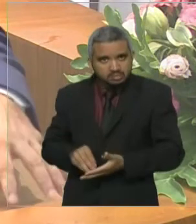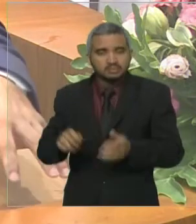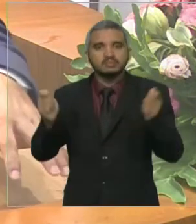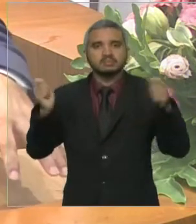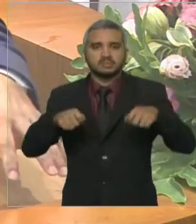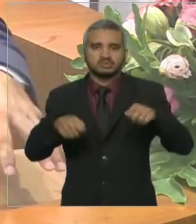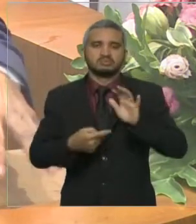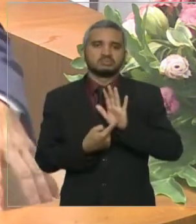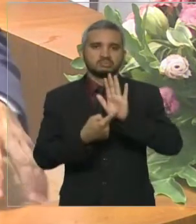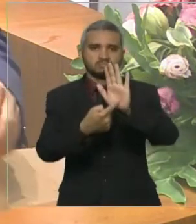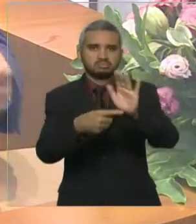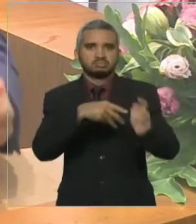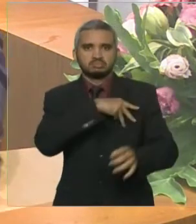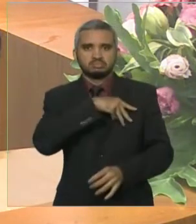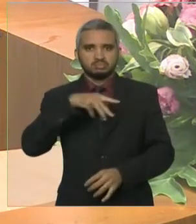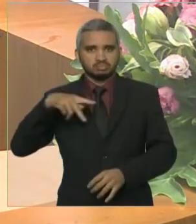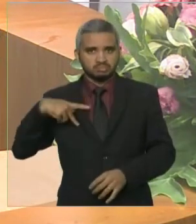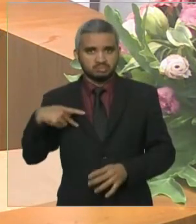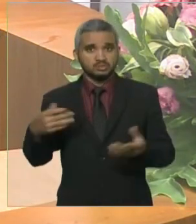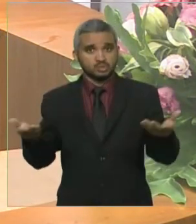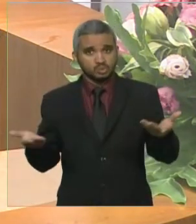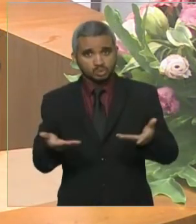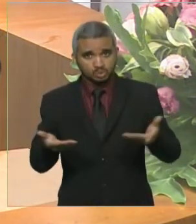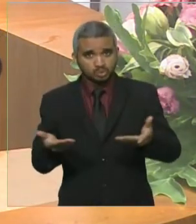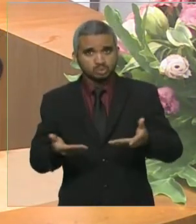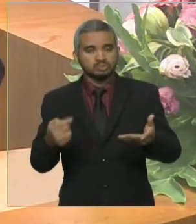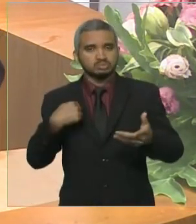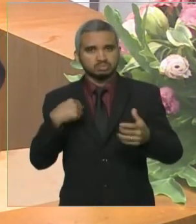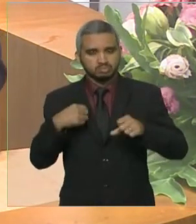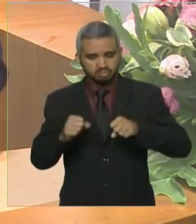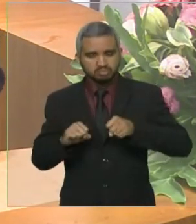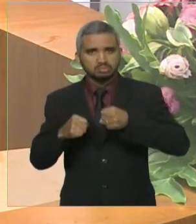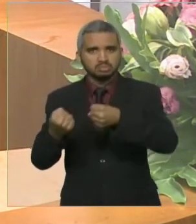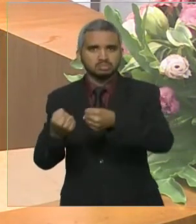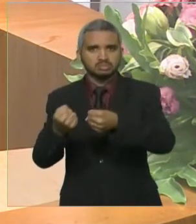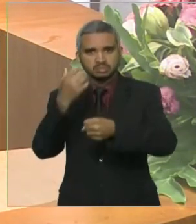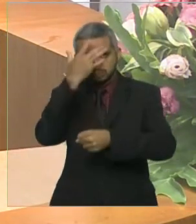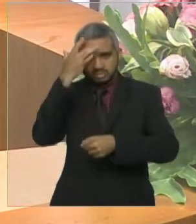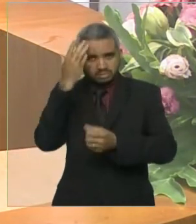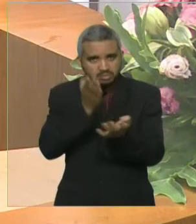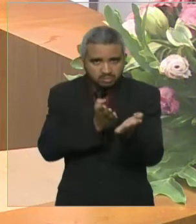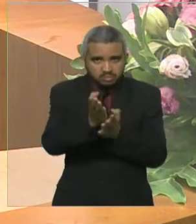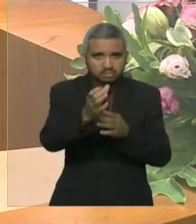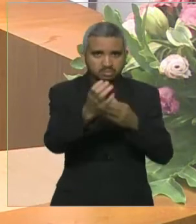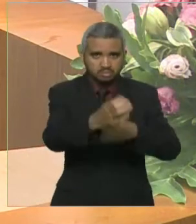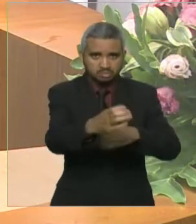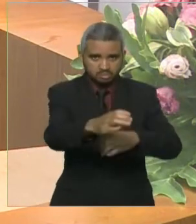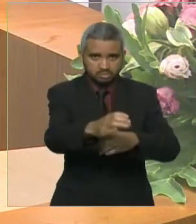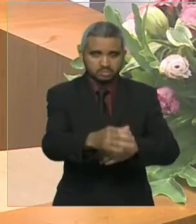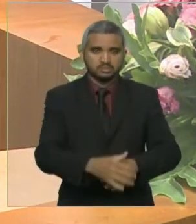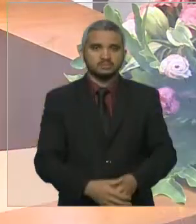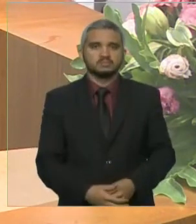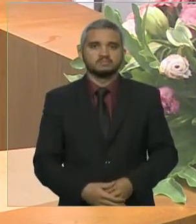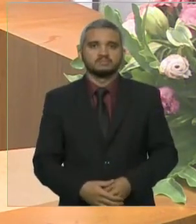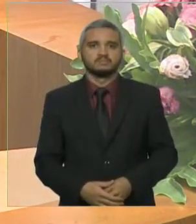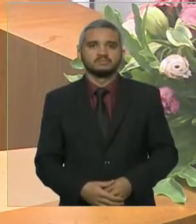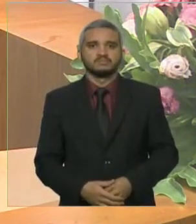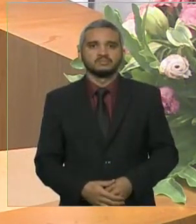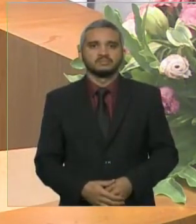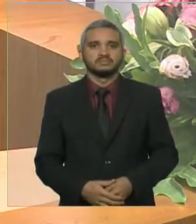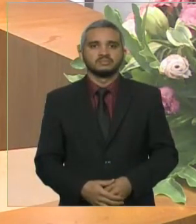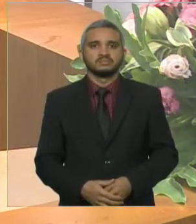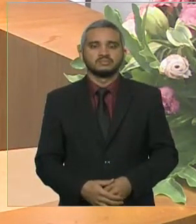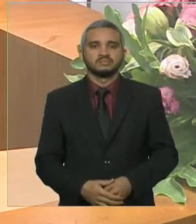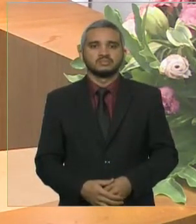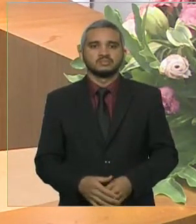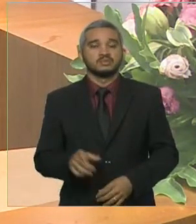Então, hoje, a nossa defesa dos aprovados do concurso público. E, para finalizar, vamos realizar uma audiência pública na cidade de